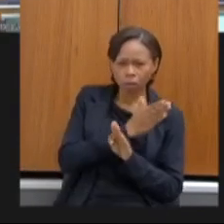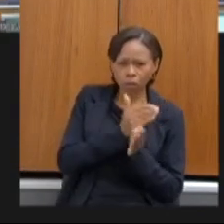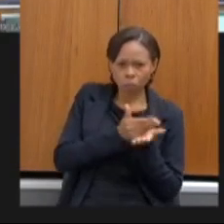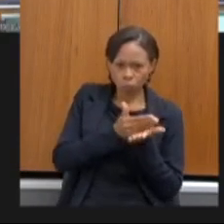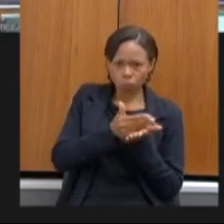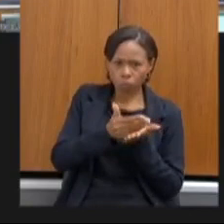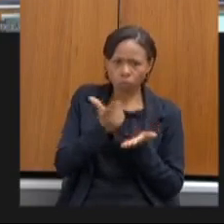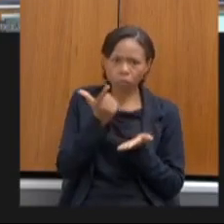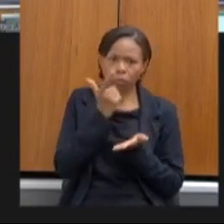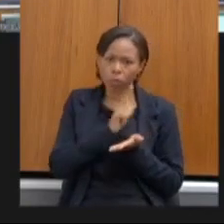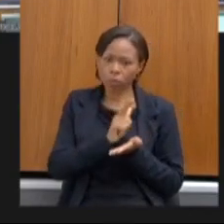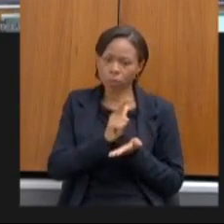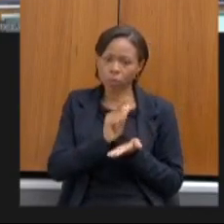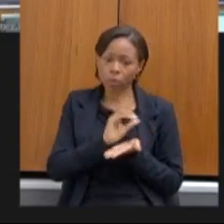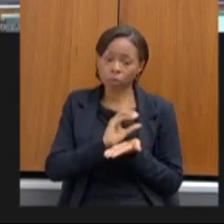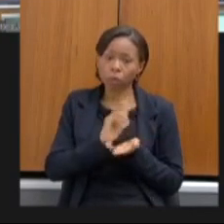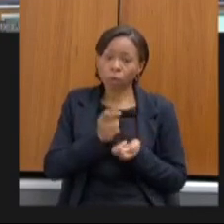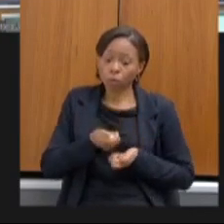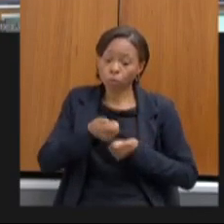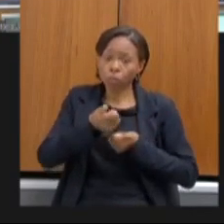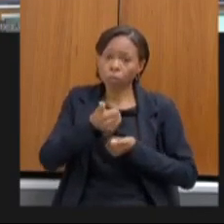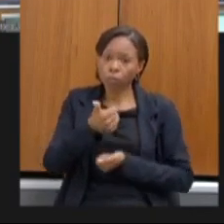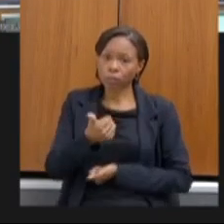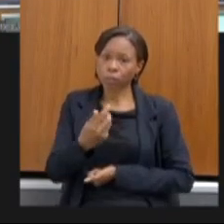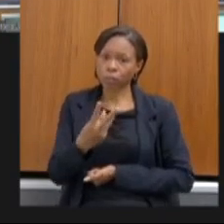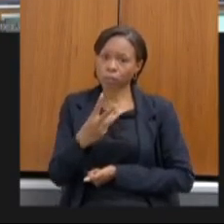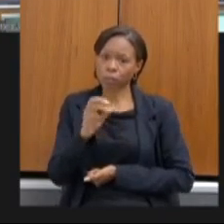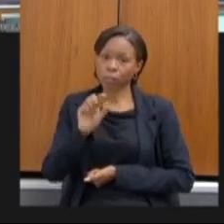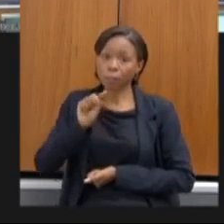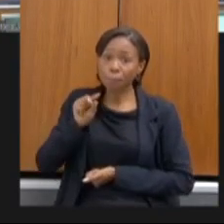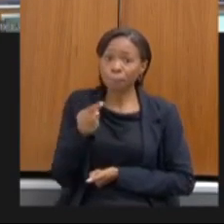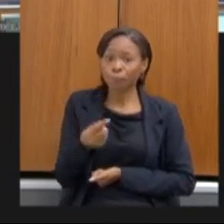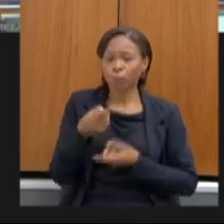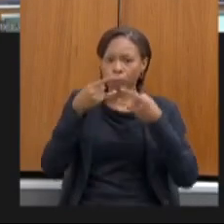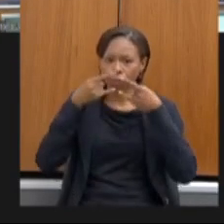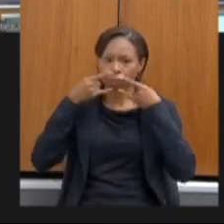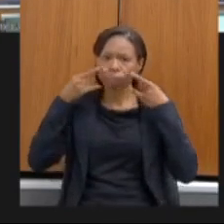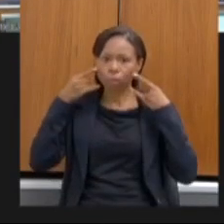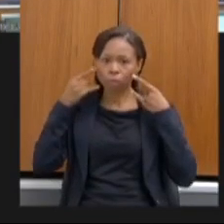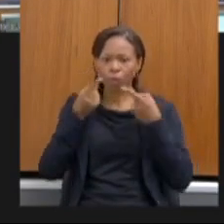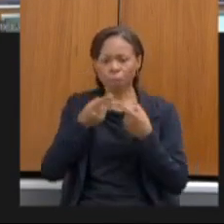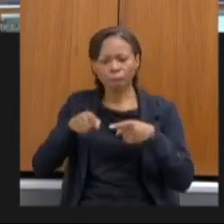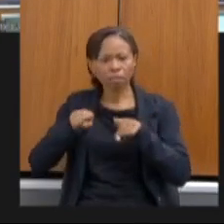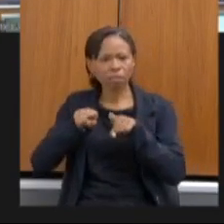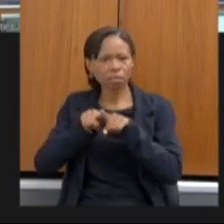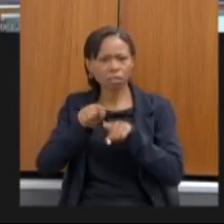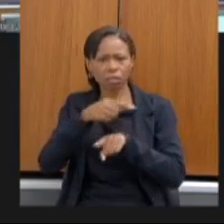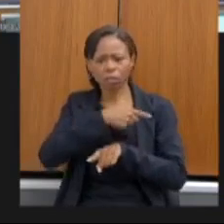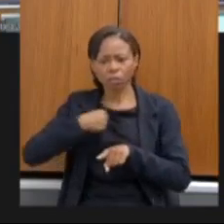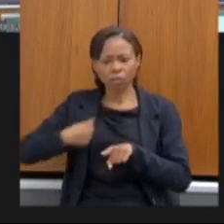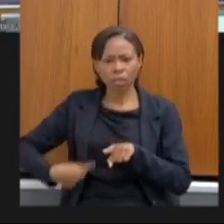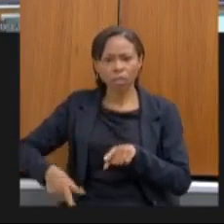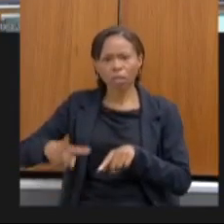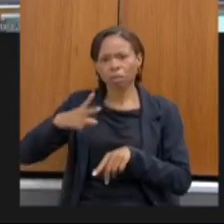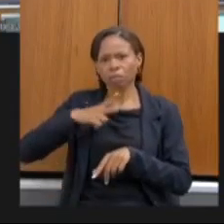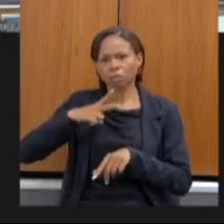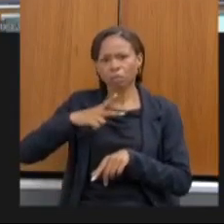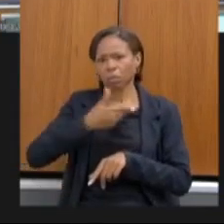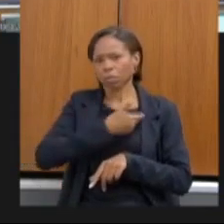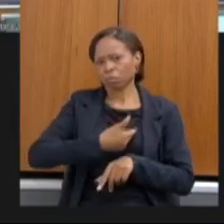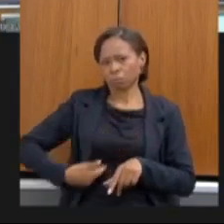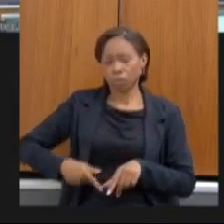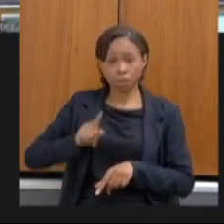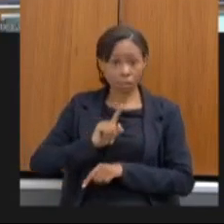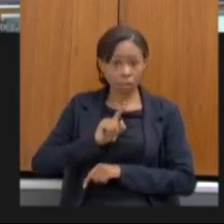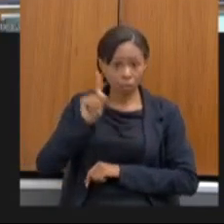doação de 130 mil máscaras de parceiros em Chineses em crise o setor público e privado né tanto o governo